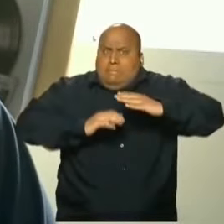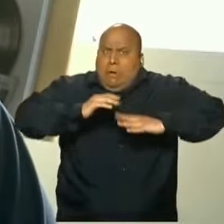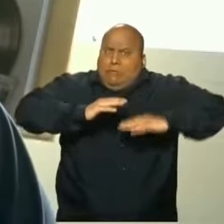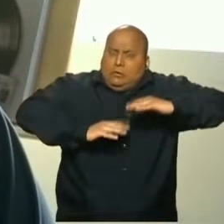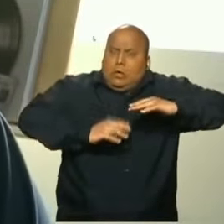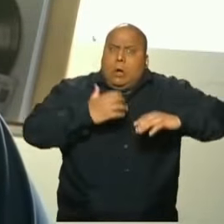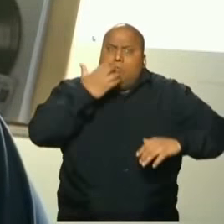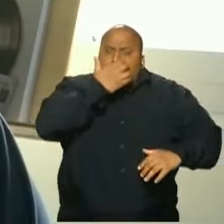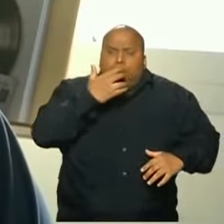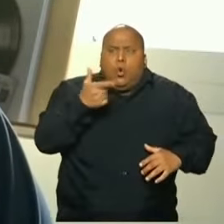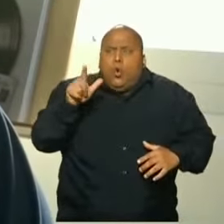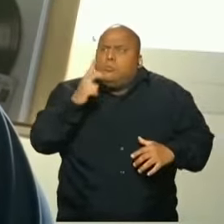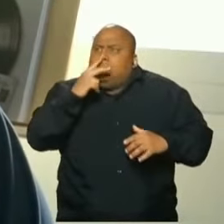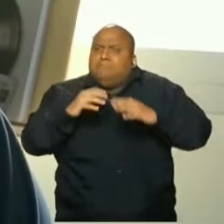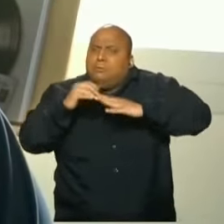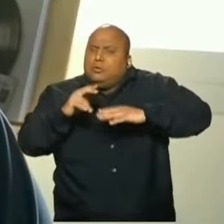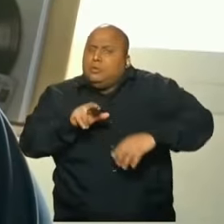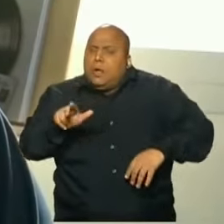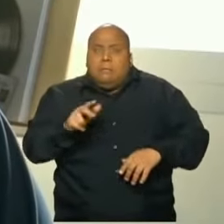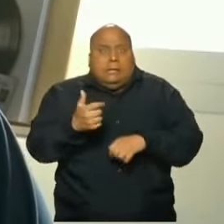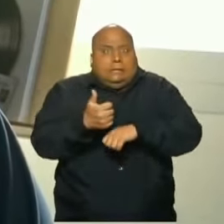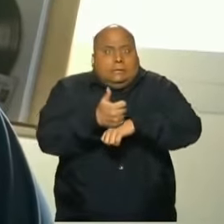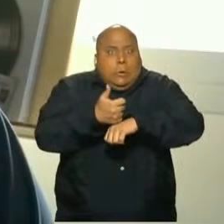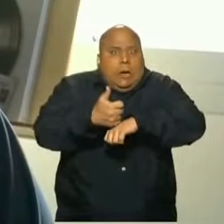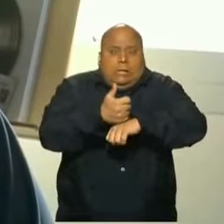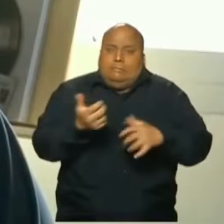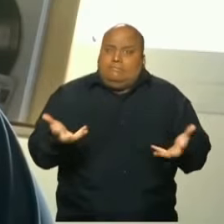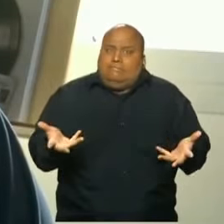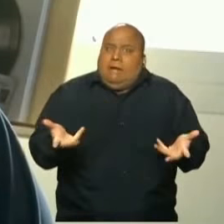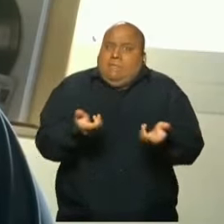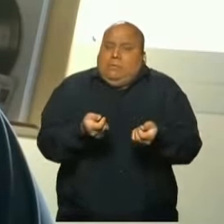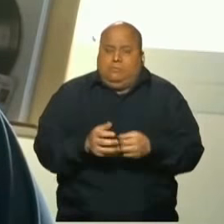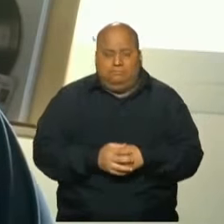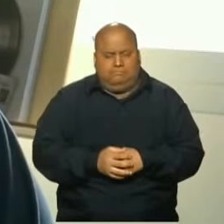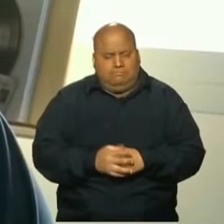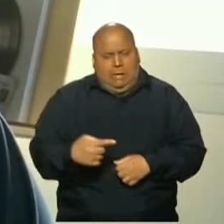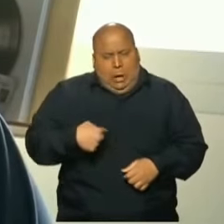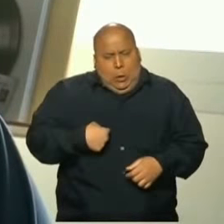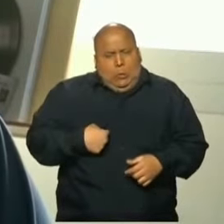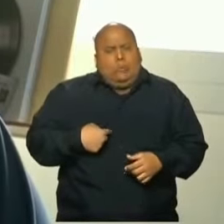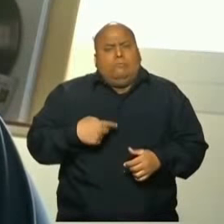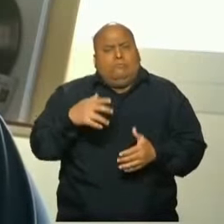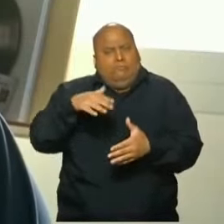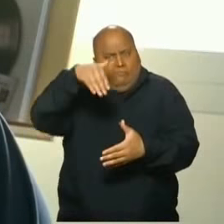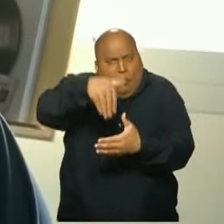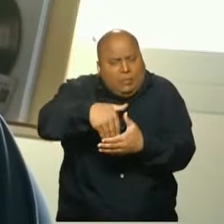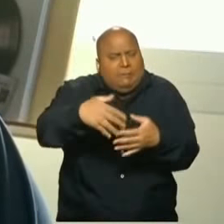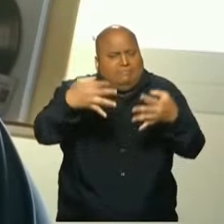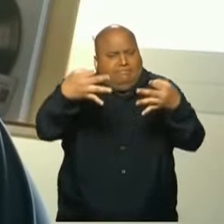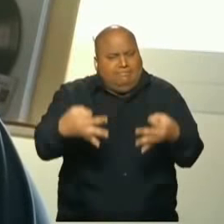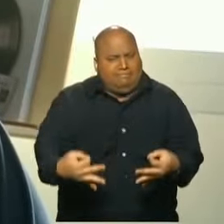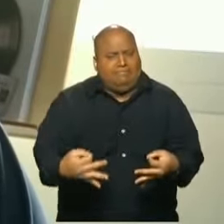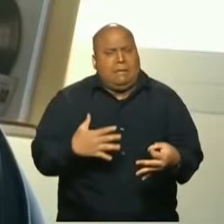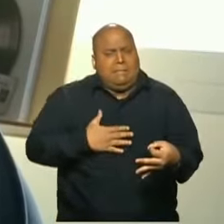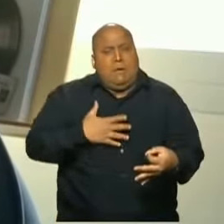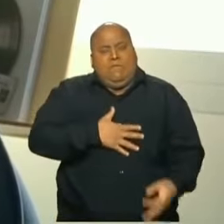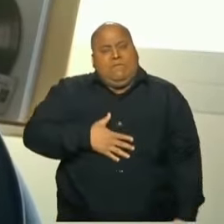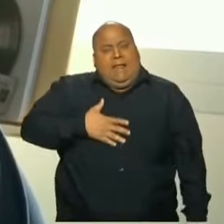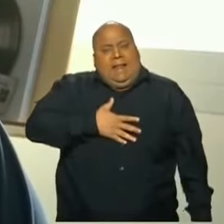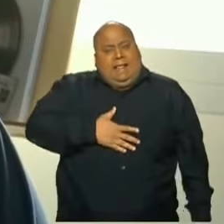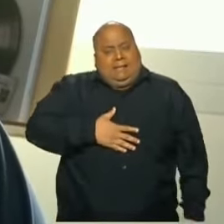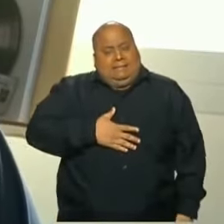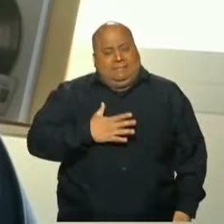outros menos profissionais, mas excelente o nível. E eu pude realmente dar o meu voto com muita